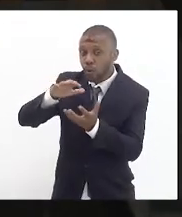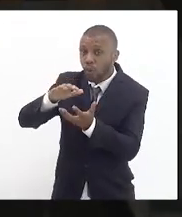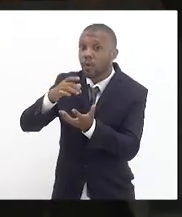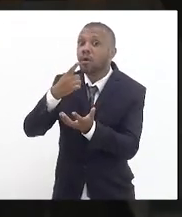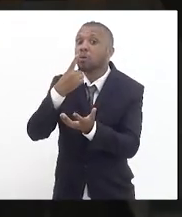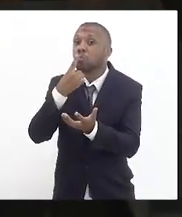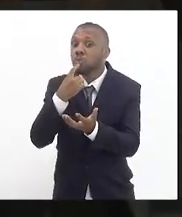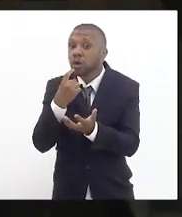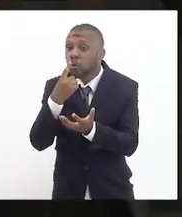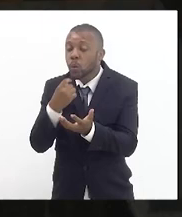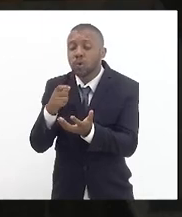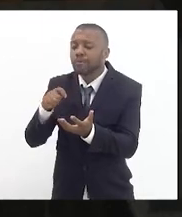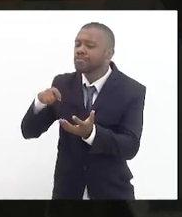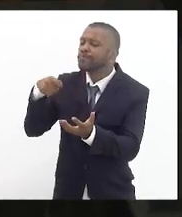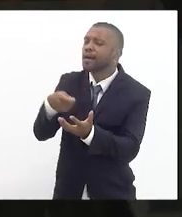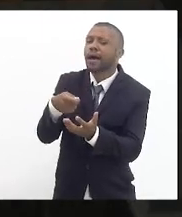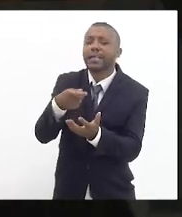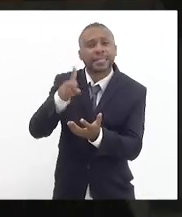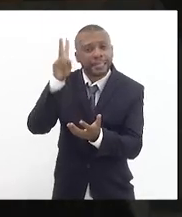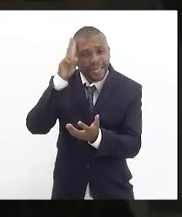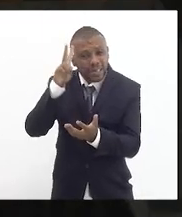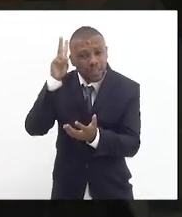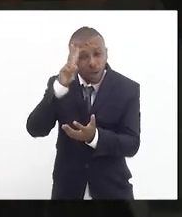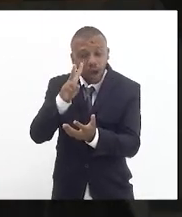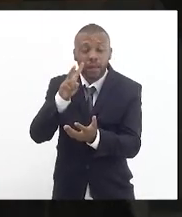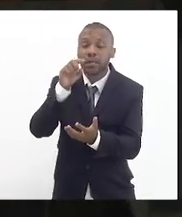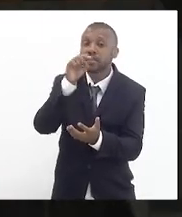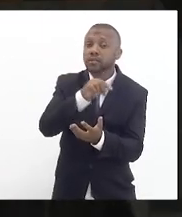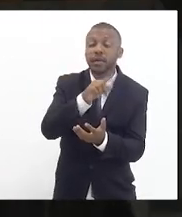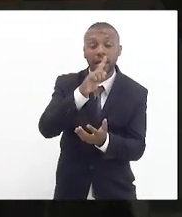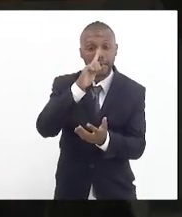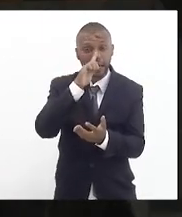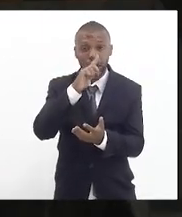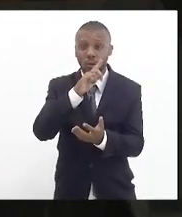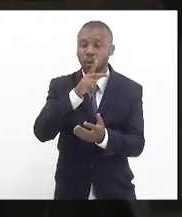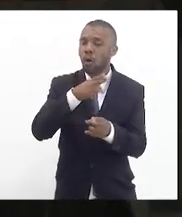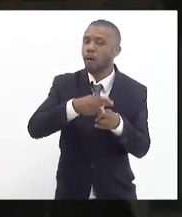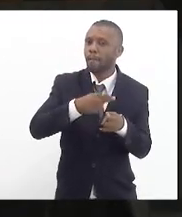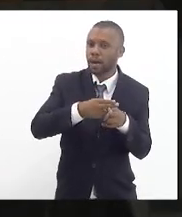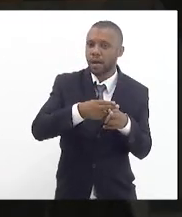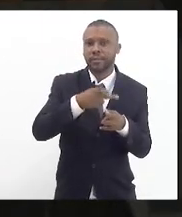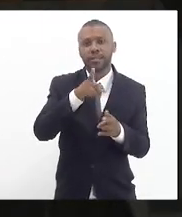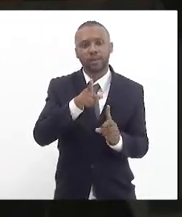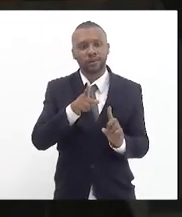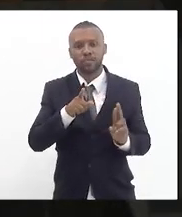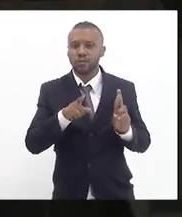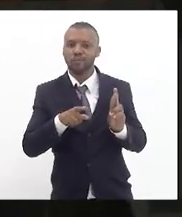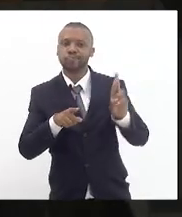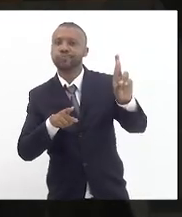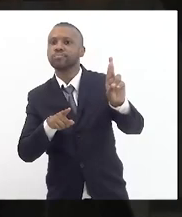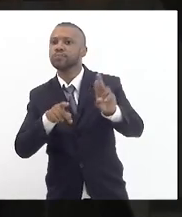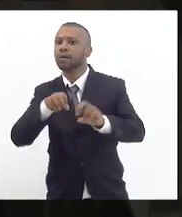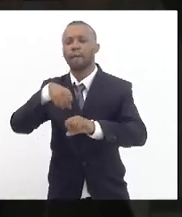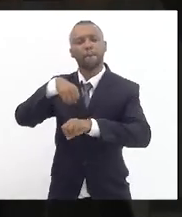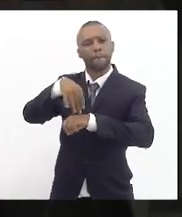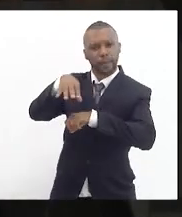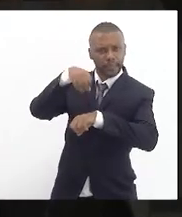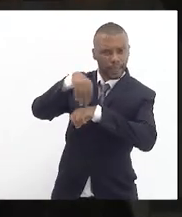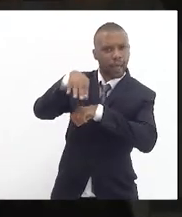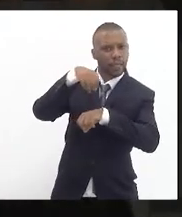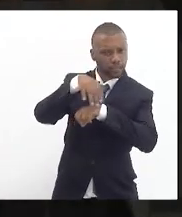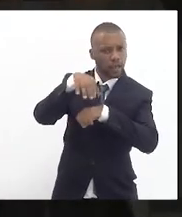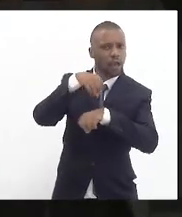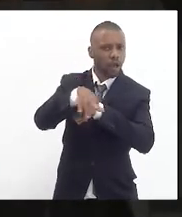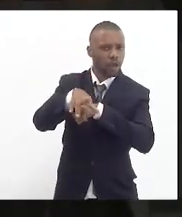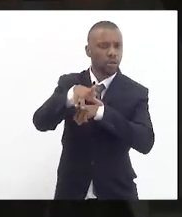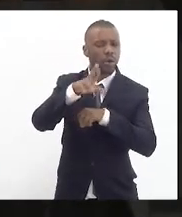mitologia greco-romana é o mensageiro Mercúrio Hermes é um mensageiro você é